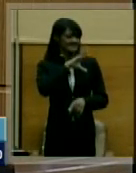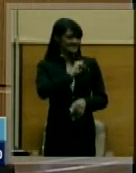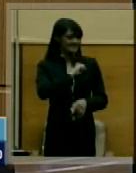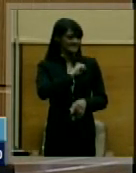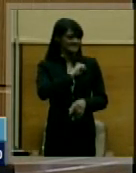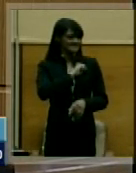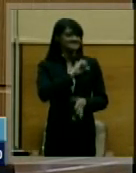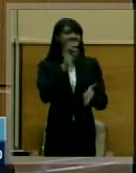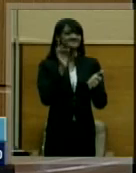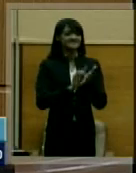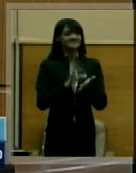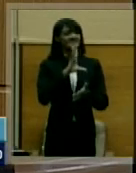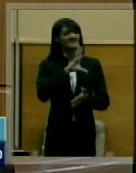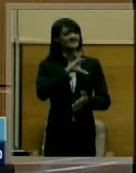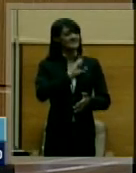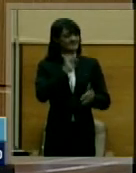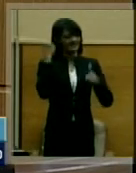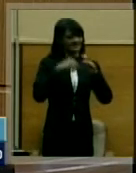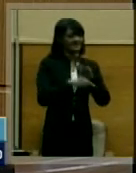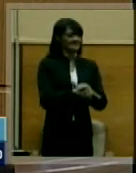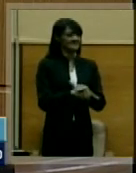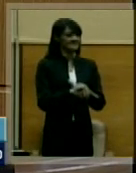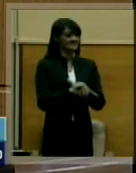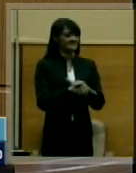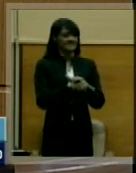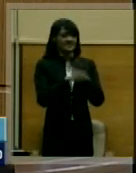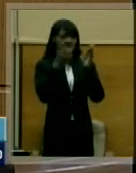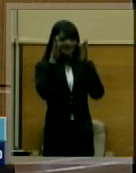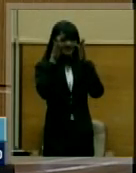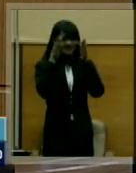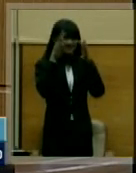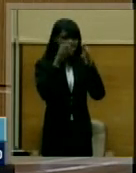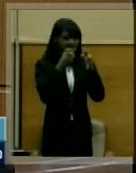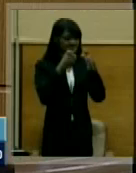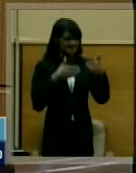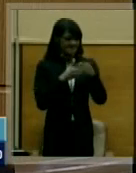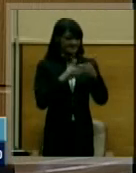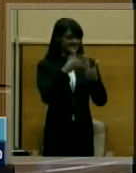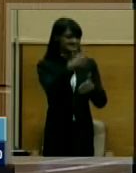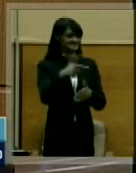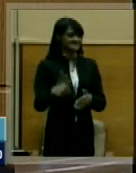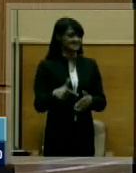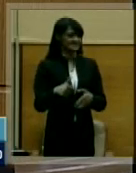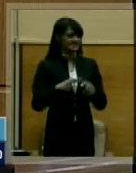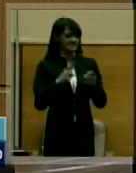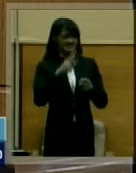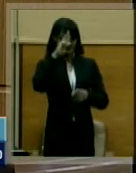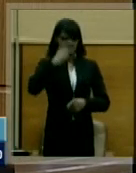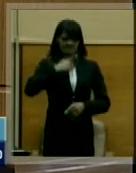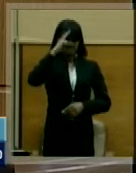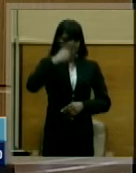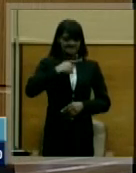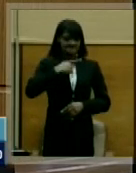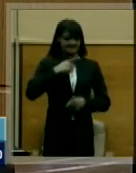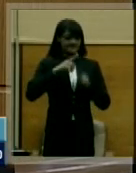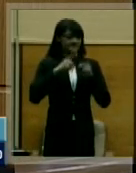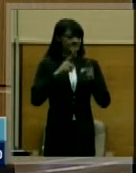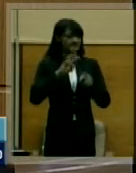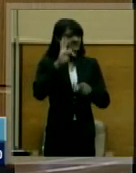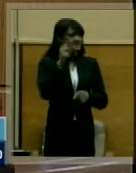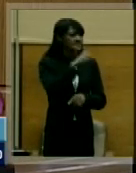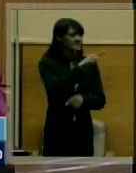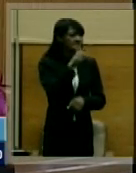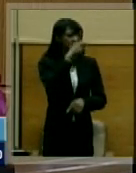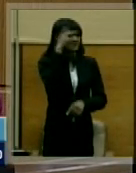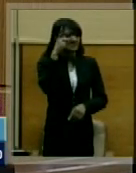forma condicional, é quem só enxerga as limitações alheias sem olhar as suas. Aos cristãos, lembra a Bíblia